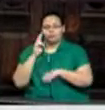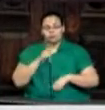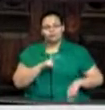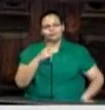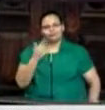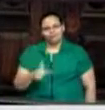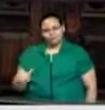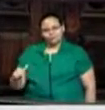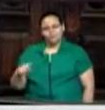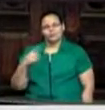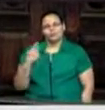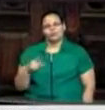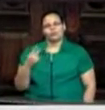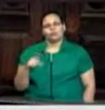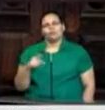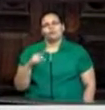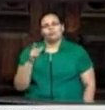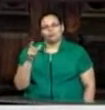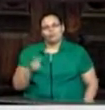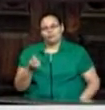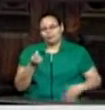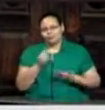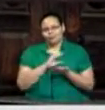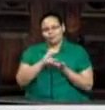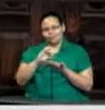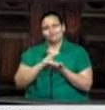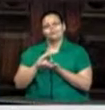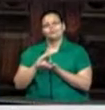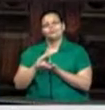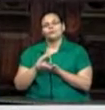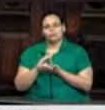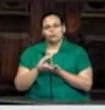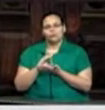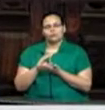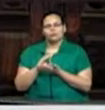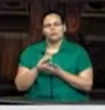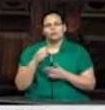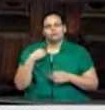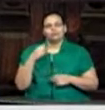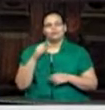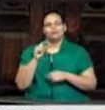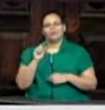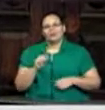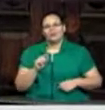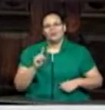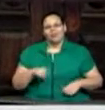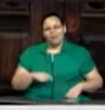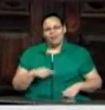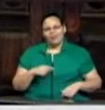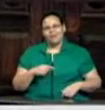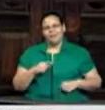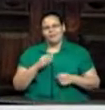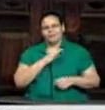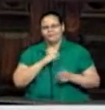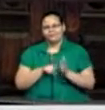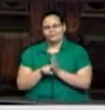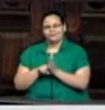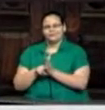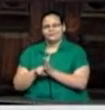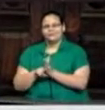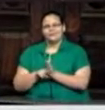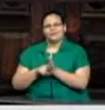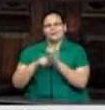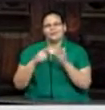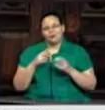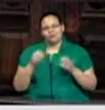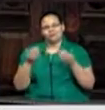reveja a sua estrutura orçamentária, parando com a farra fiscal que tem levado à